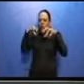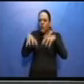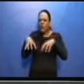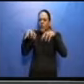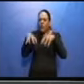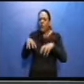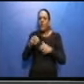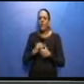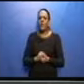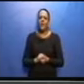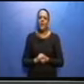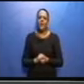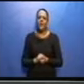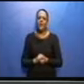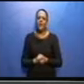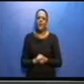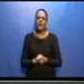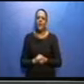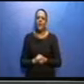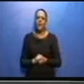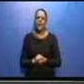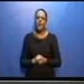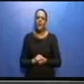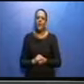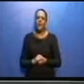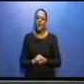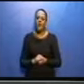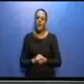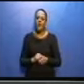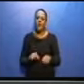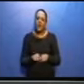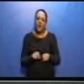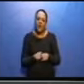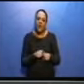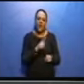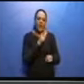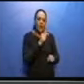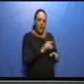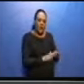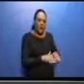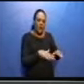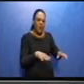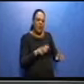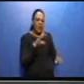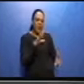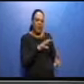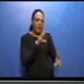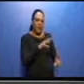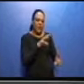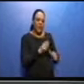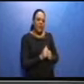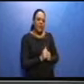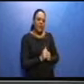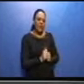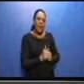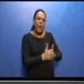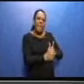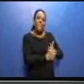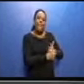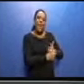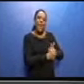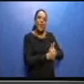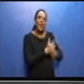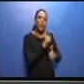e a média máxima é maior. E temos aí a maritimidade, que diz respeito às áreas que estão próximas, né, aos oceanos,